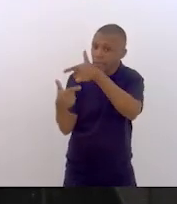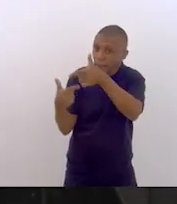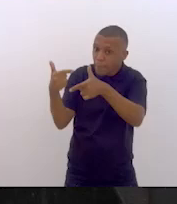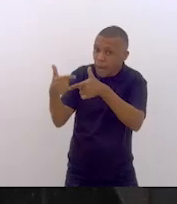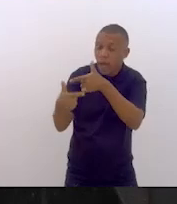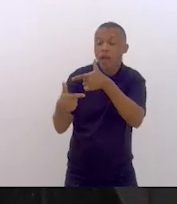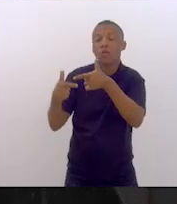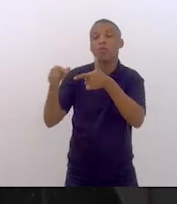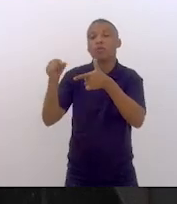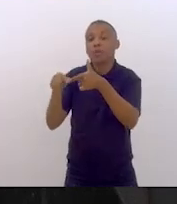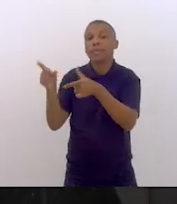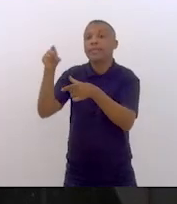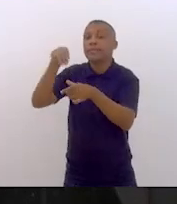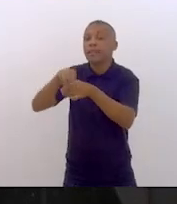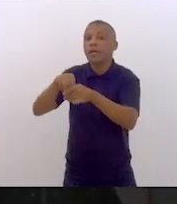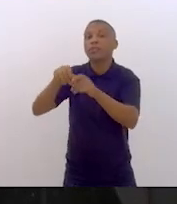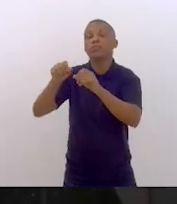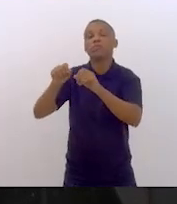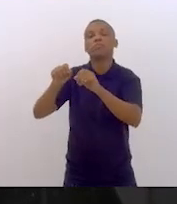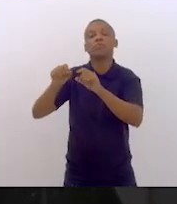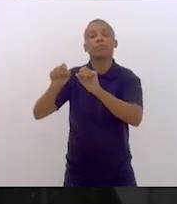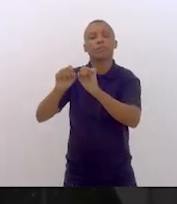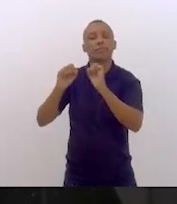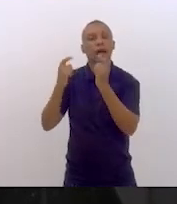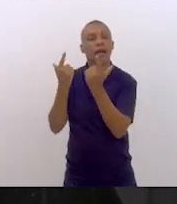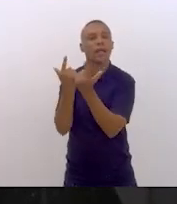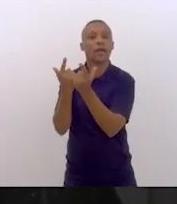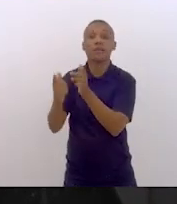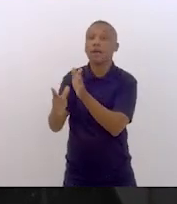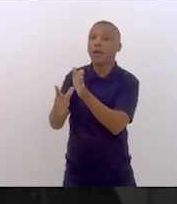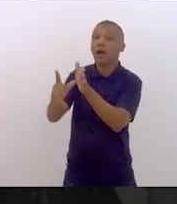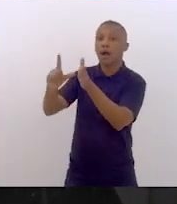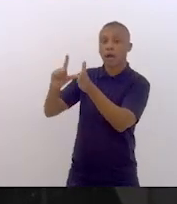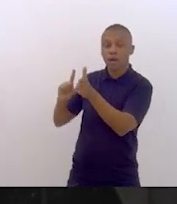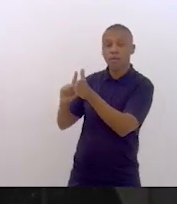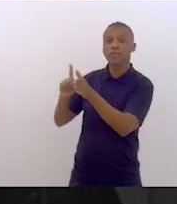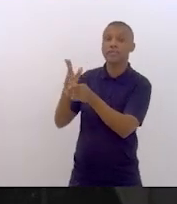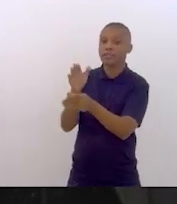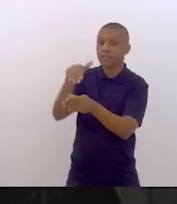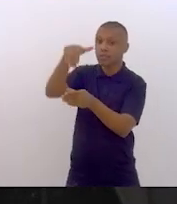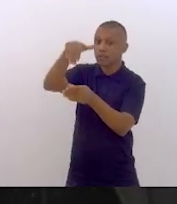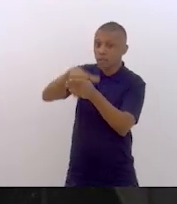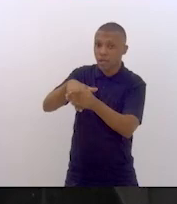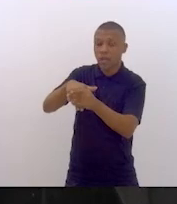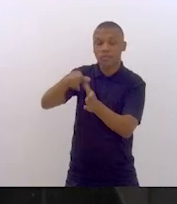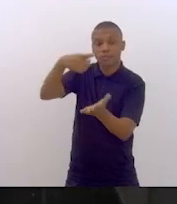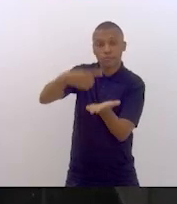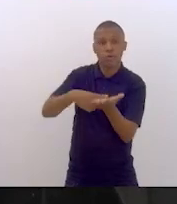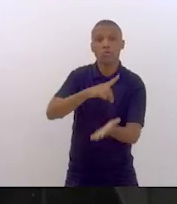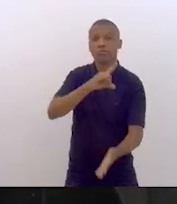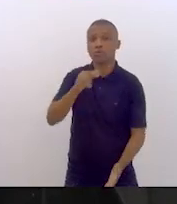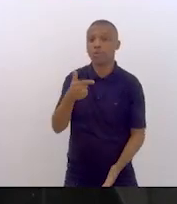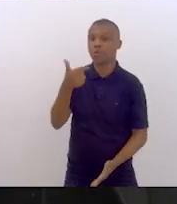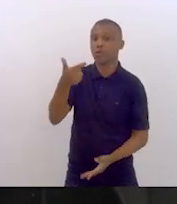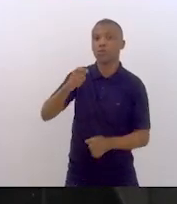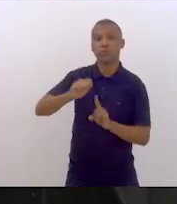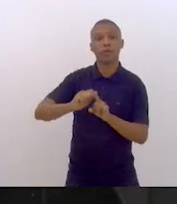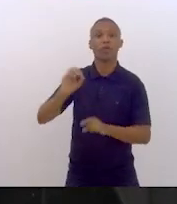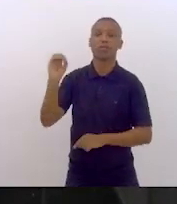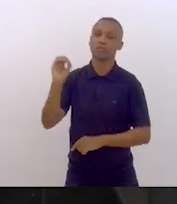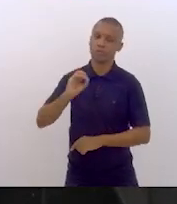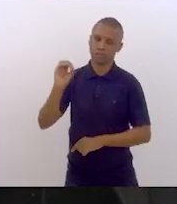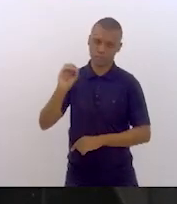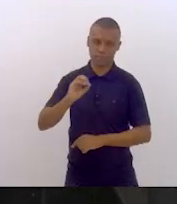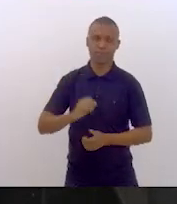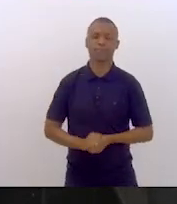legislativo antes das eleições de 2 de outubro dito isso